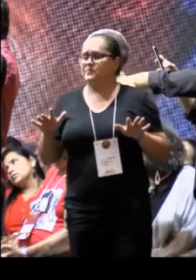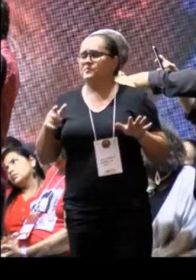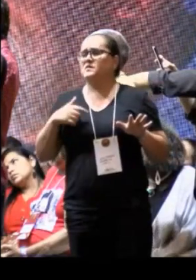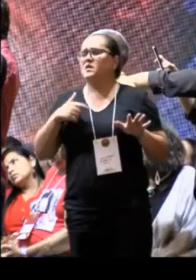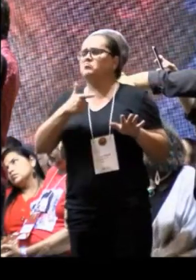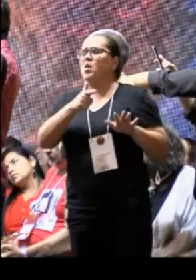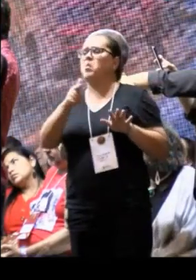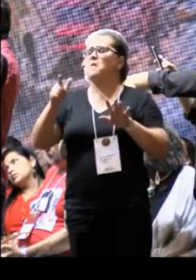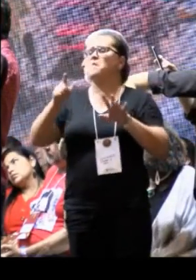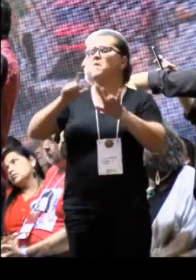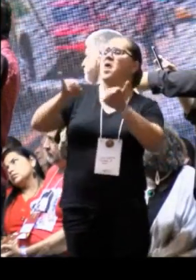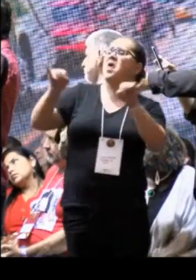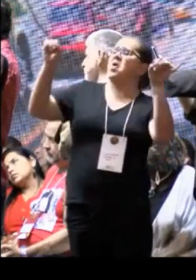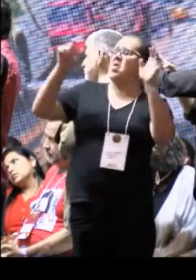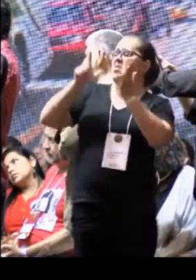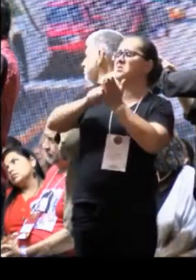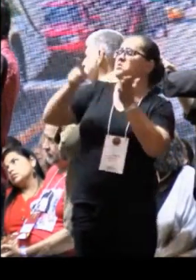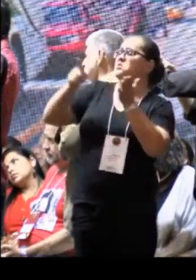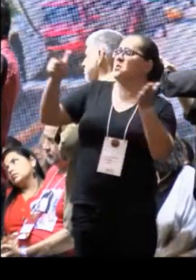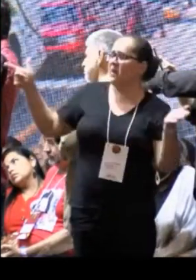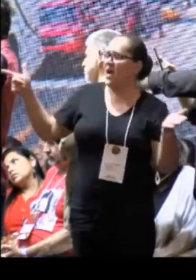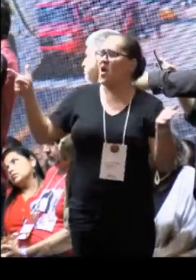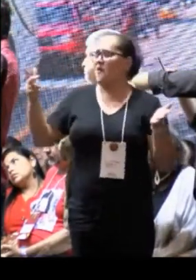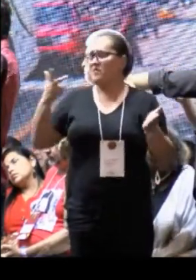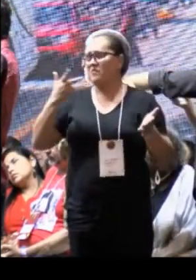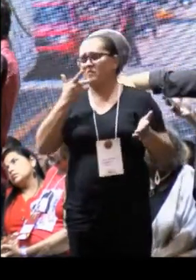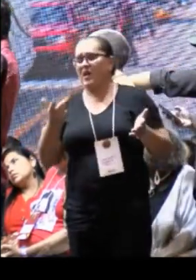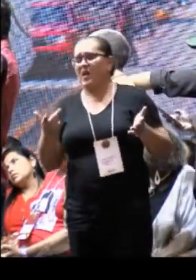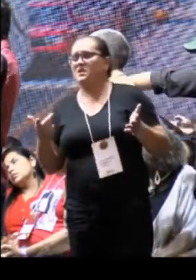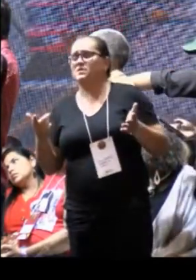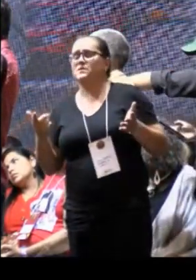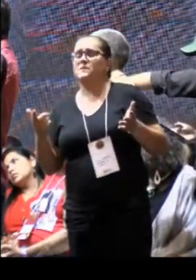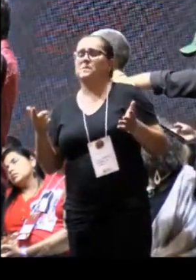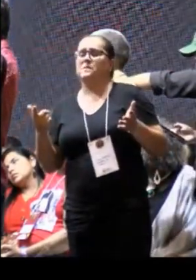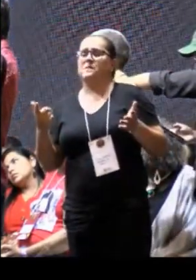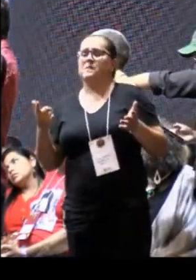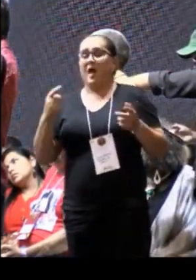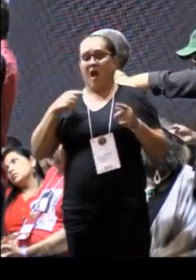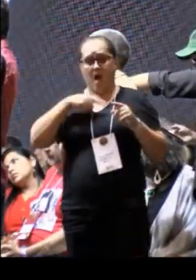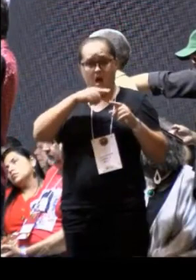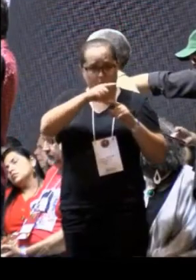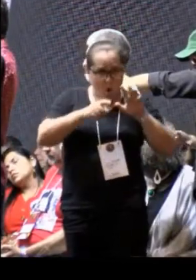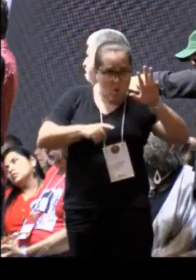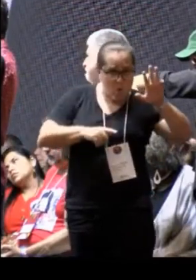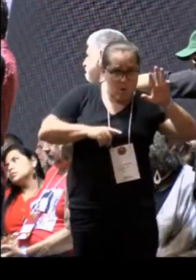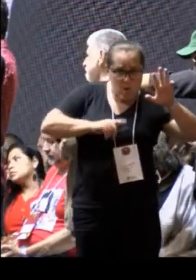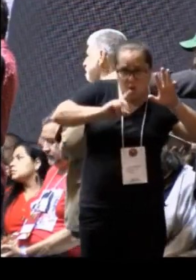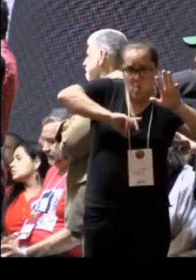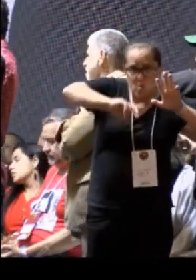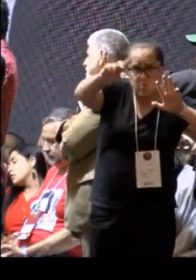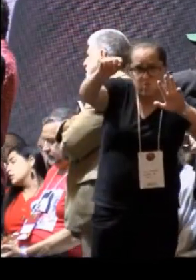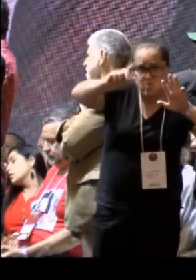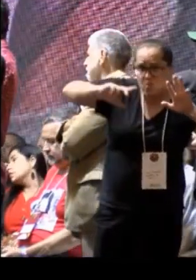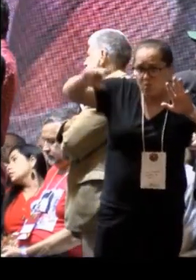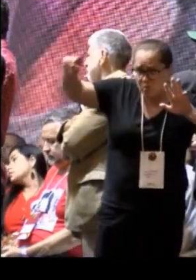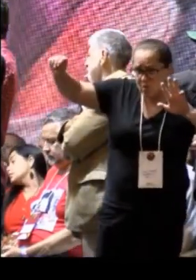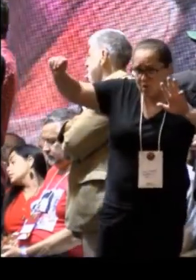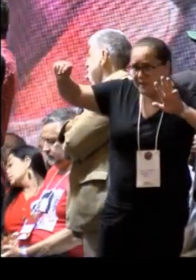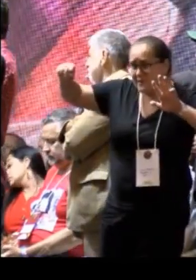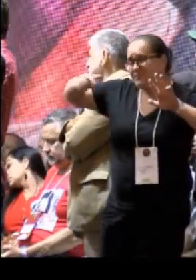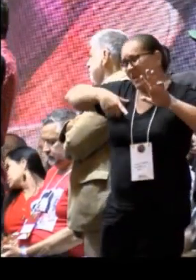nenhuma manchete de jornal dizendo que o Lula era fugitivo. Como eu